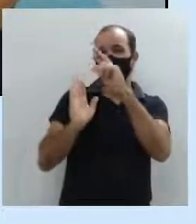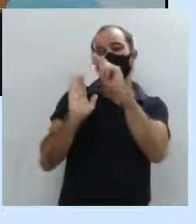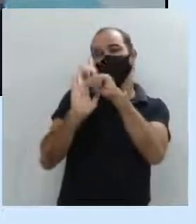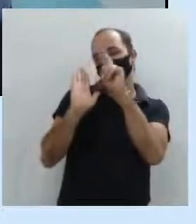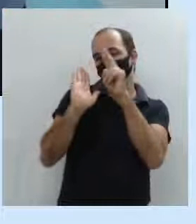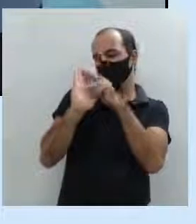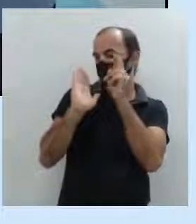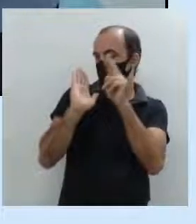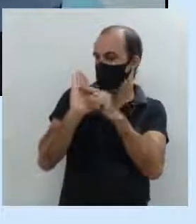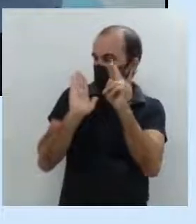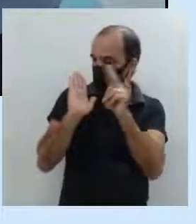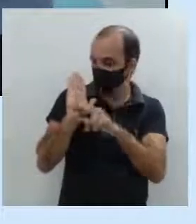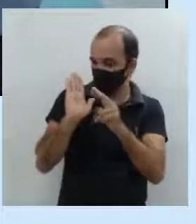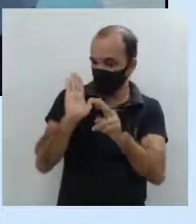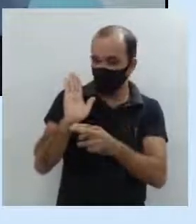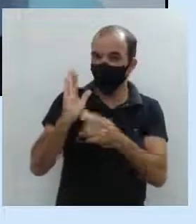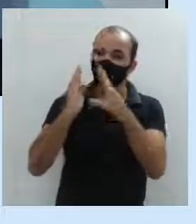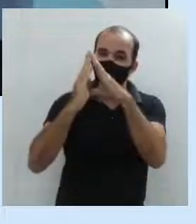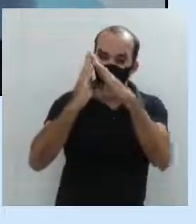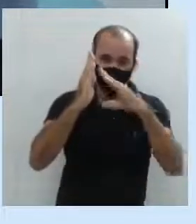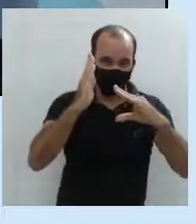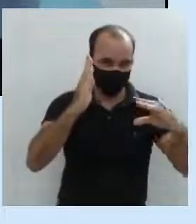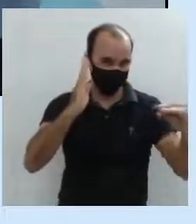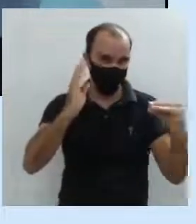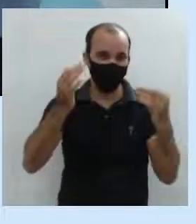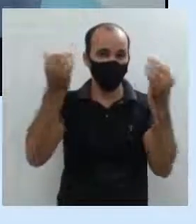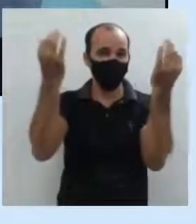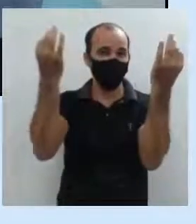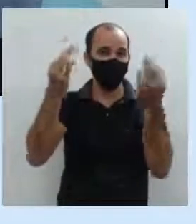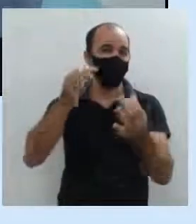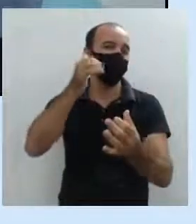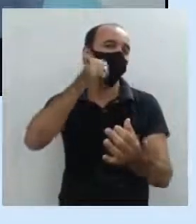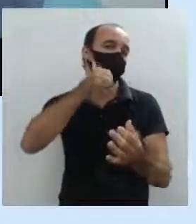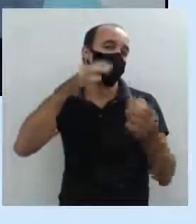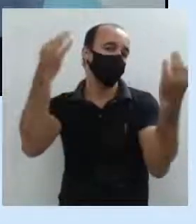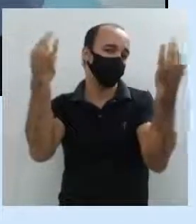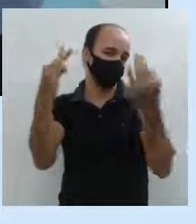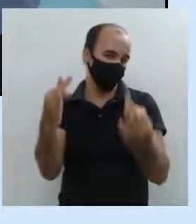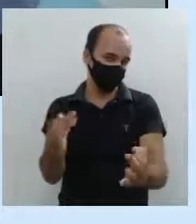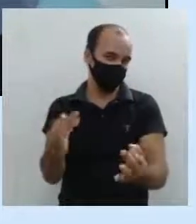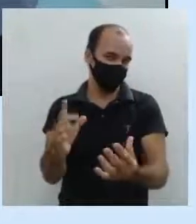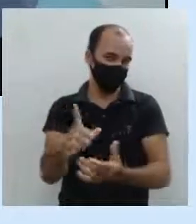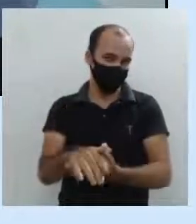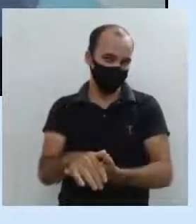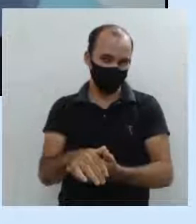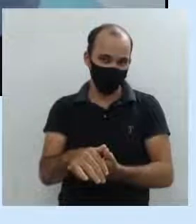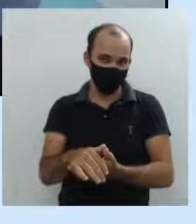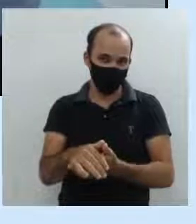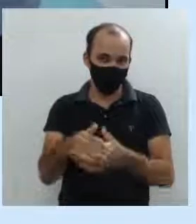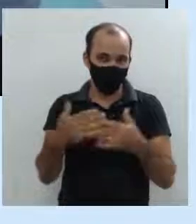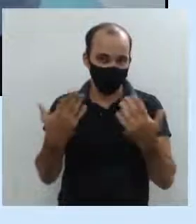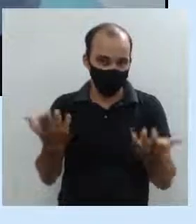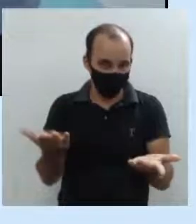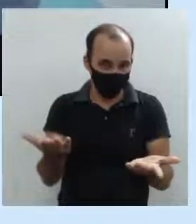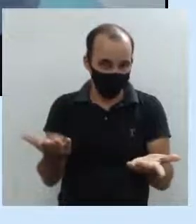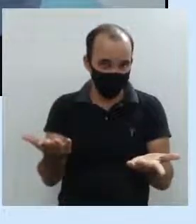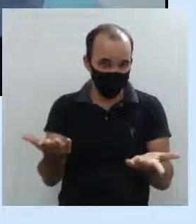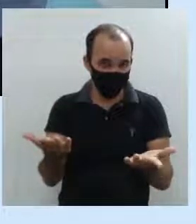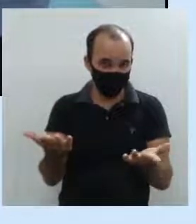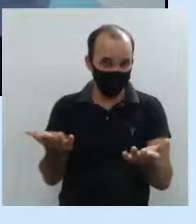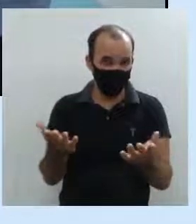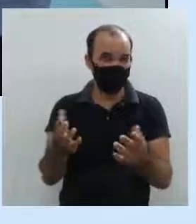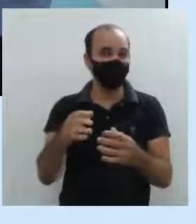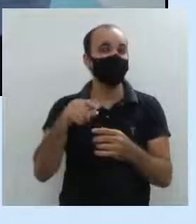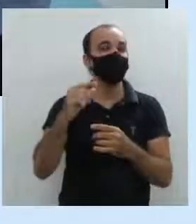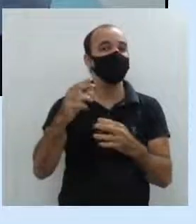de ser, ela tem que ser dessa maneira. O que realmente nós somos? Manipulados por aquilo que está ao